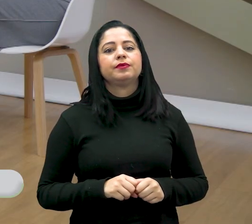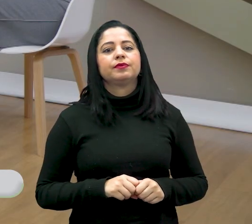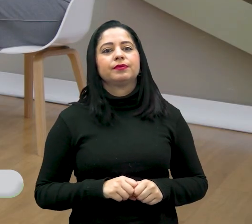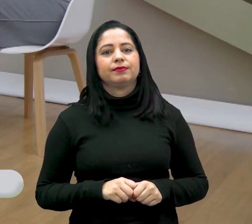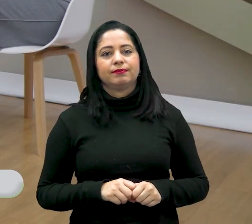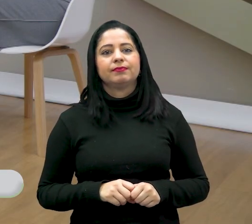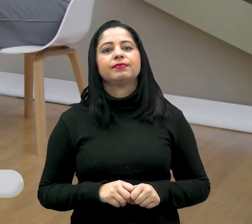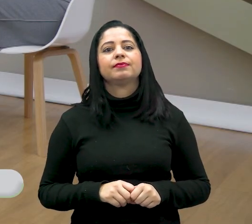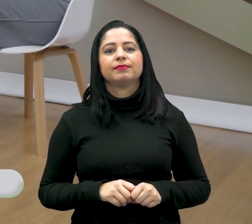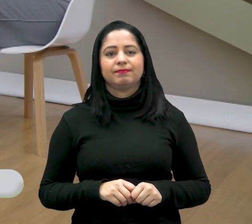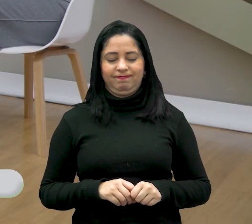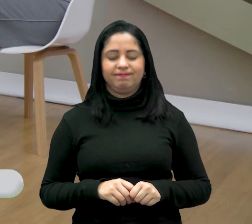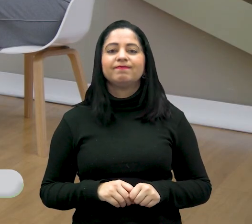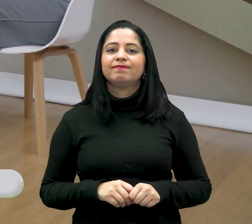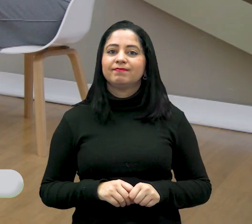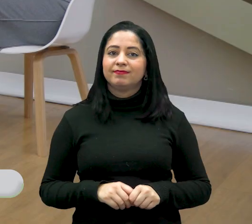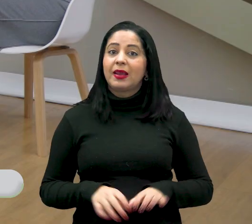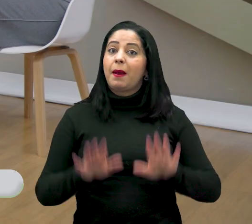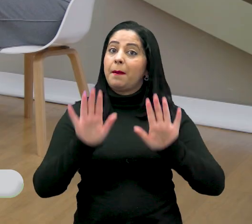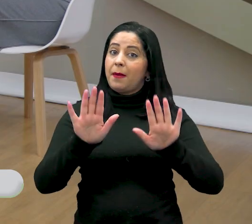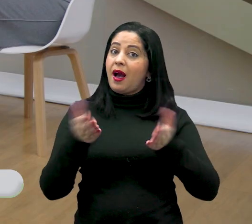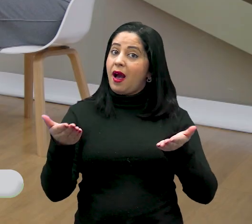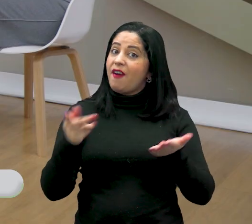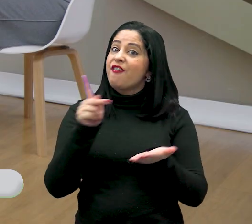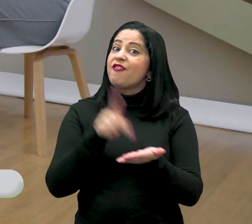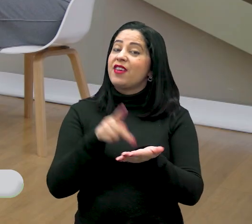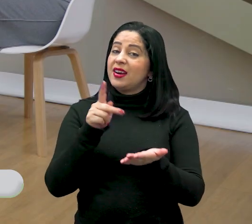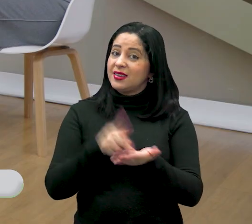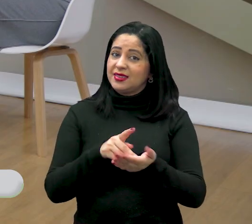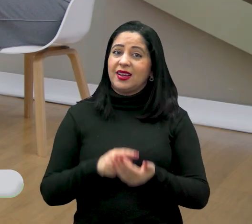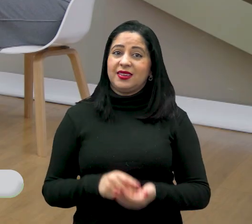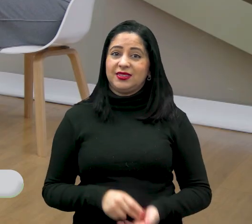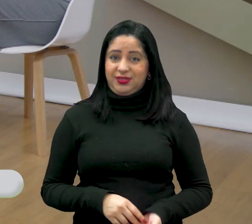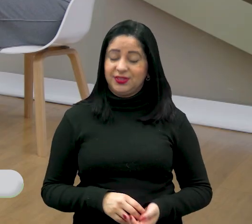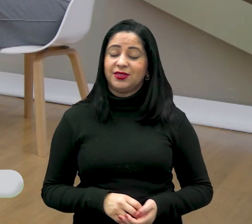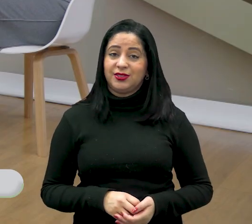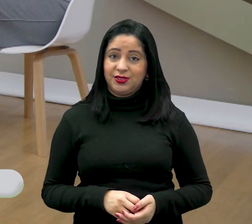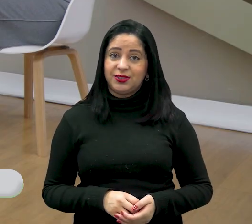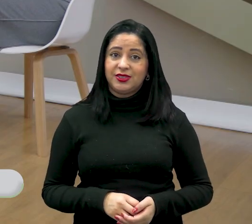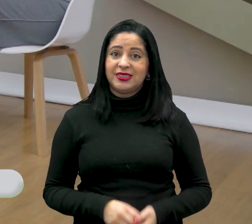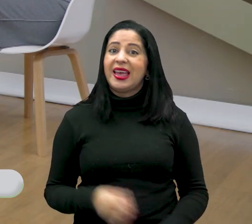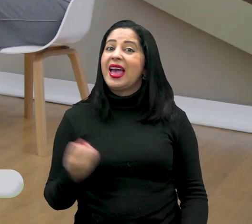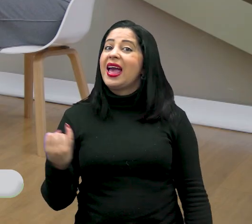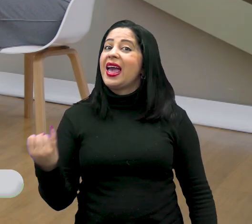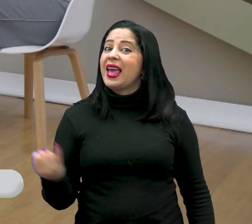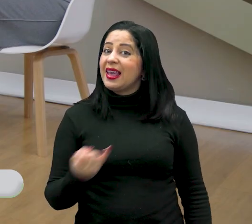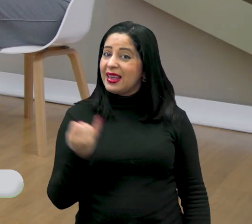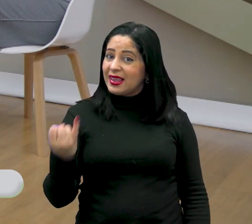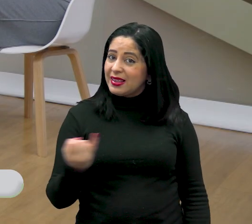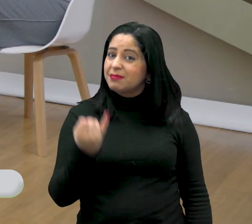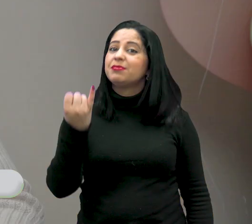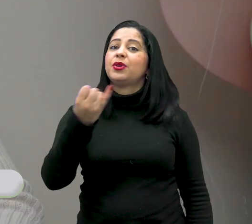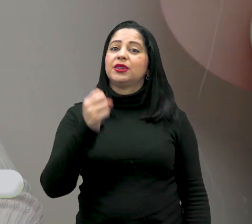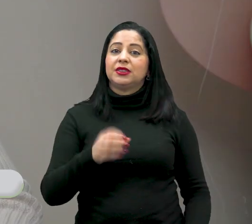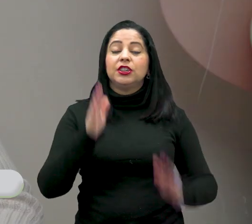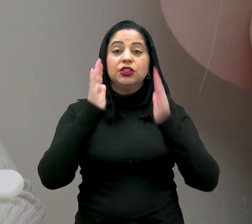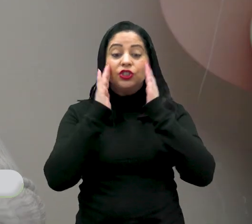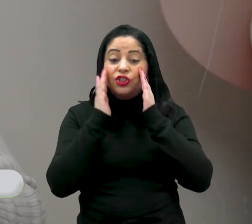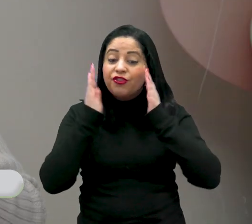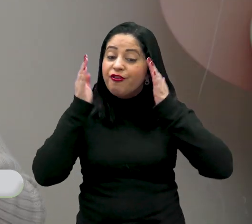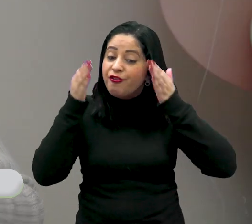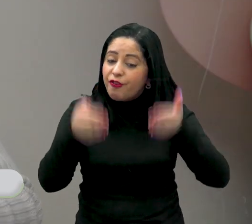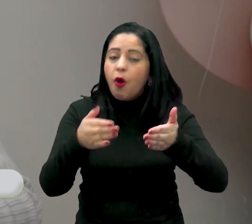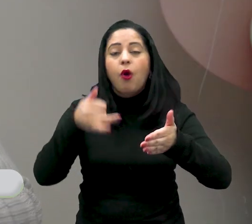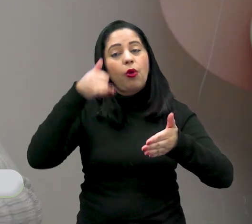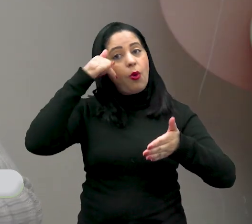Bom, agora, minha gente, uma coisa é fato, né? Para não precisar chegar nesse ponto, o importante é a gente focar